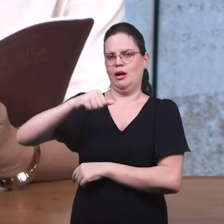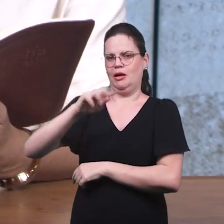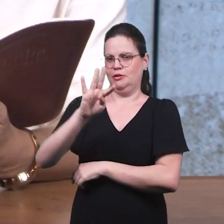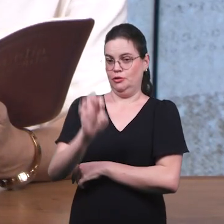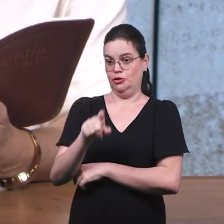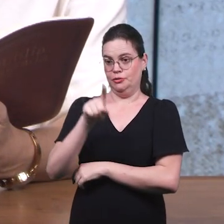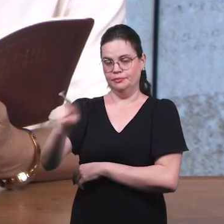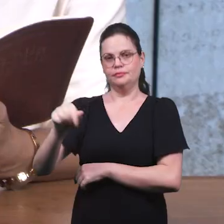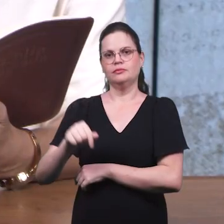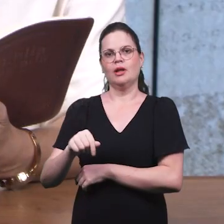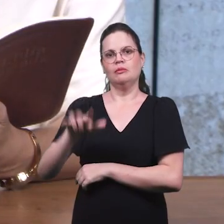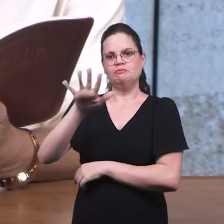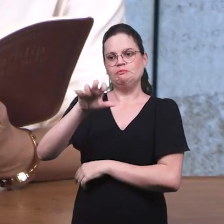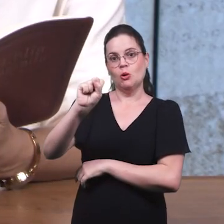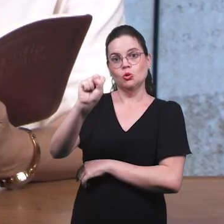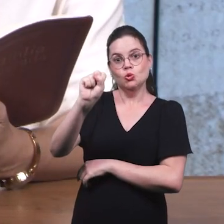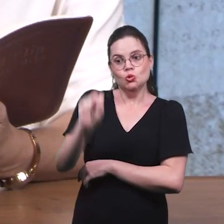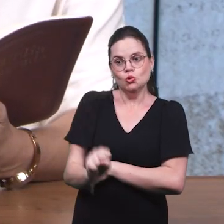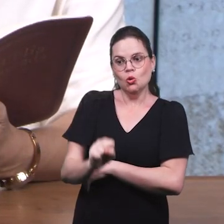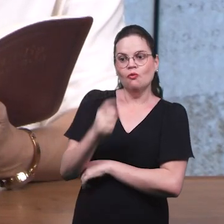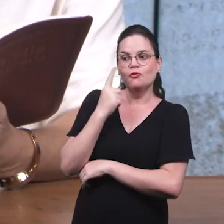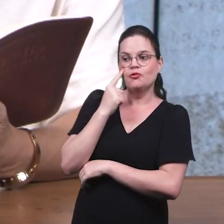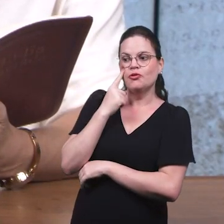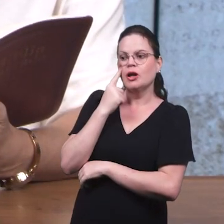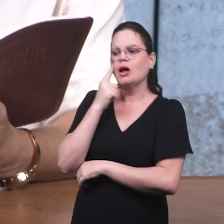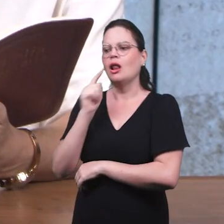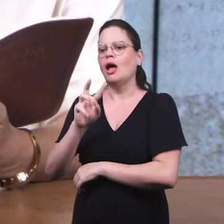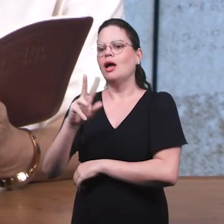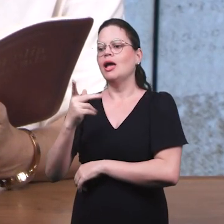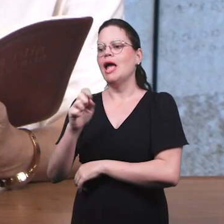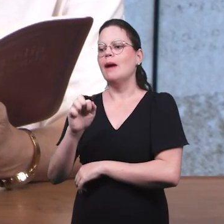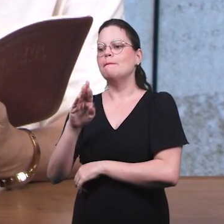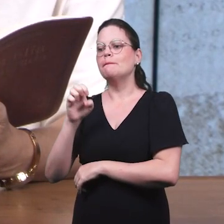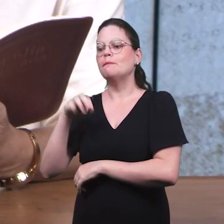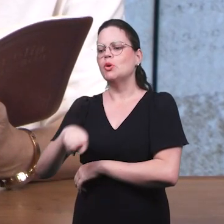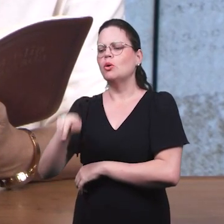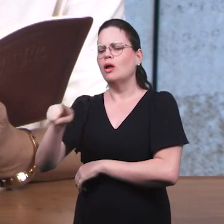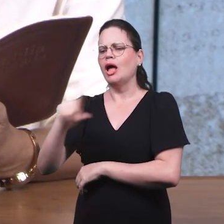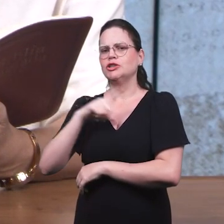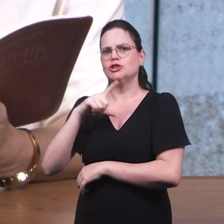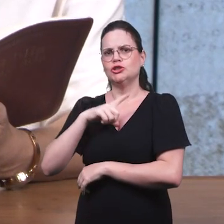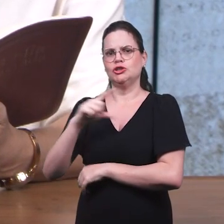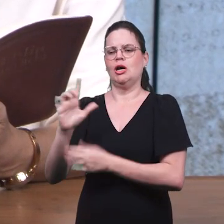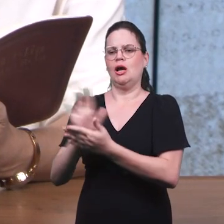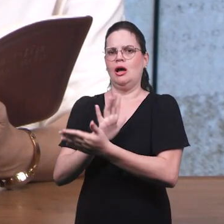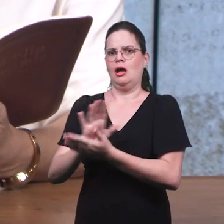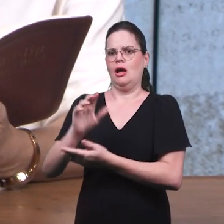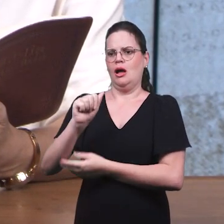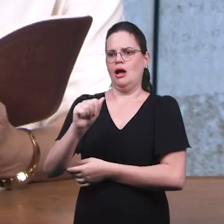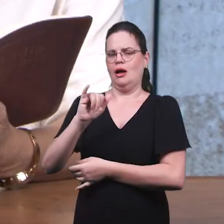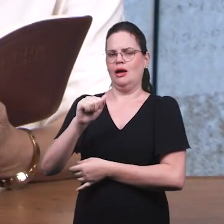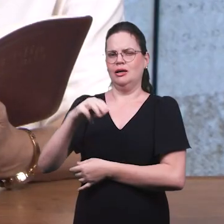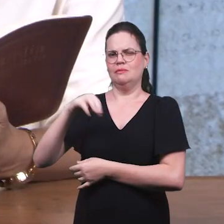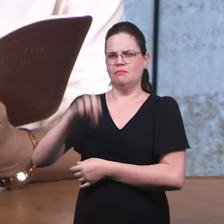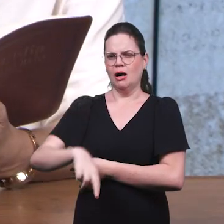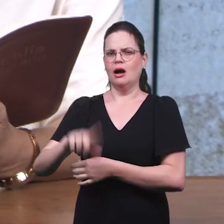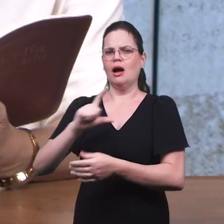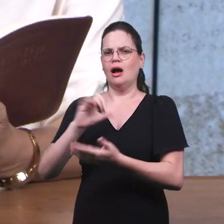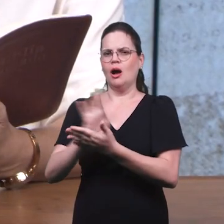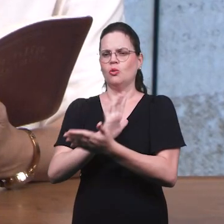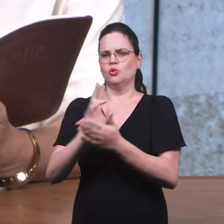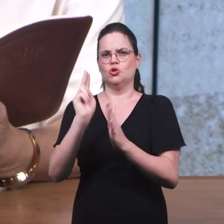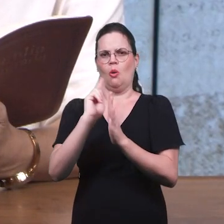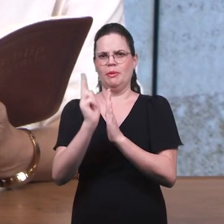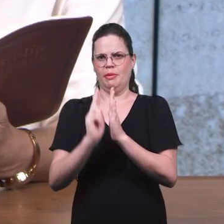subiram para a banda do sul e vieram até Hebrom, e estavam ali Aimã, Sesai e